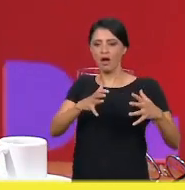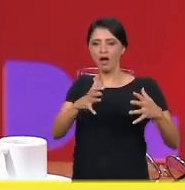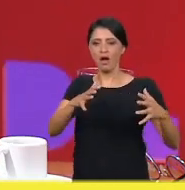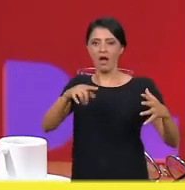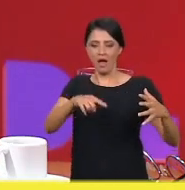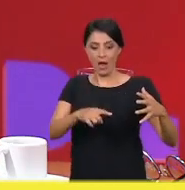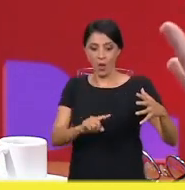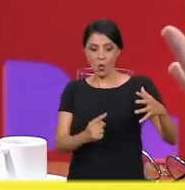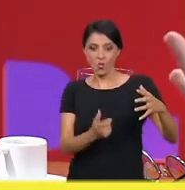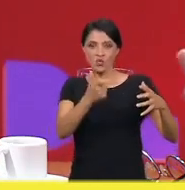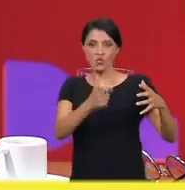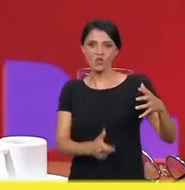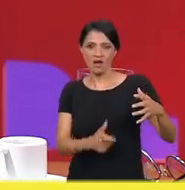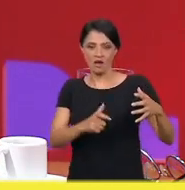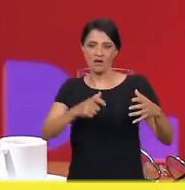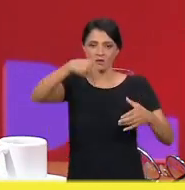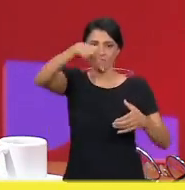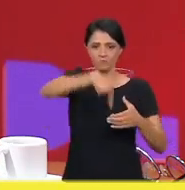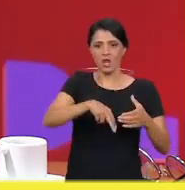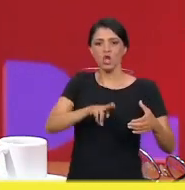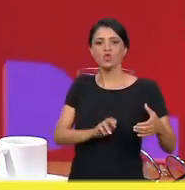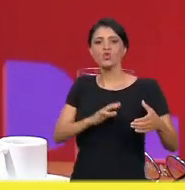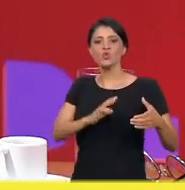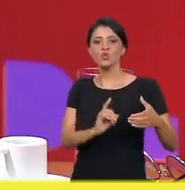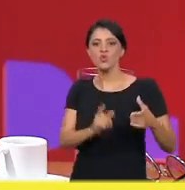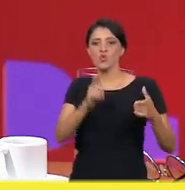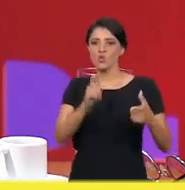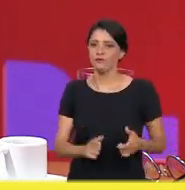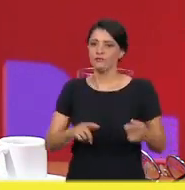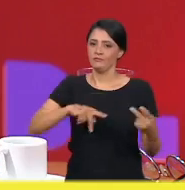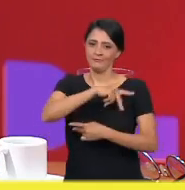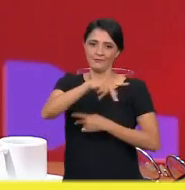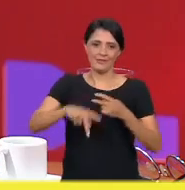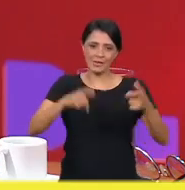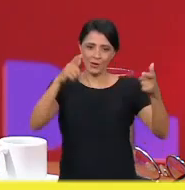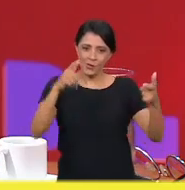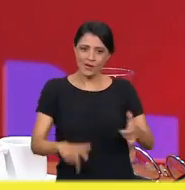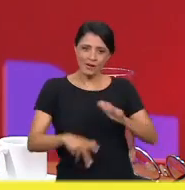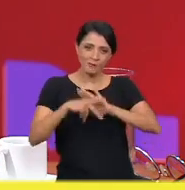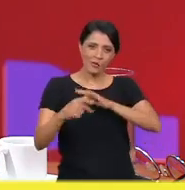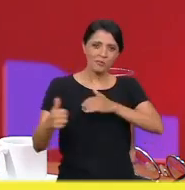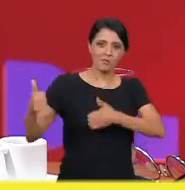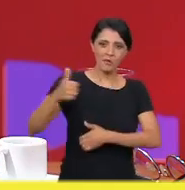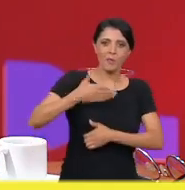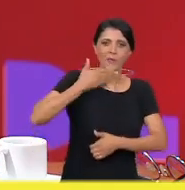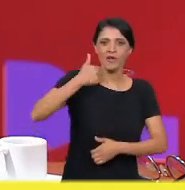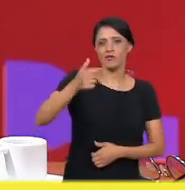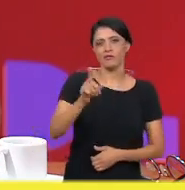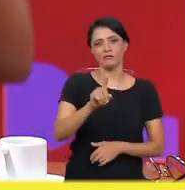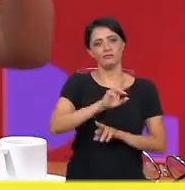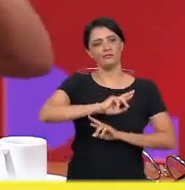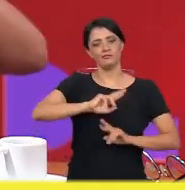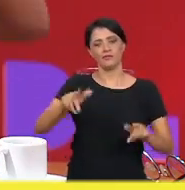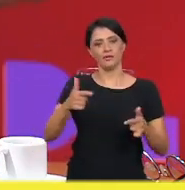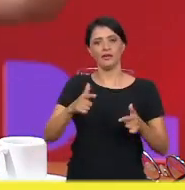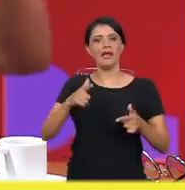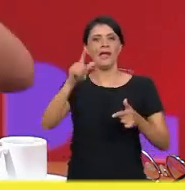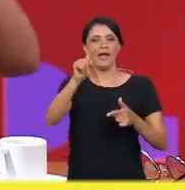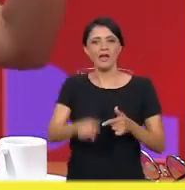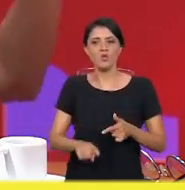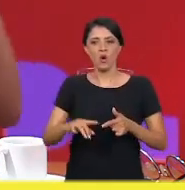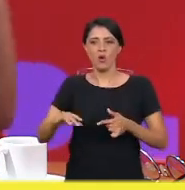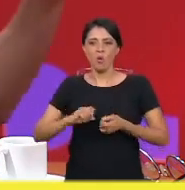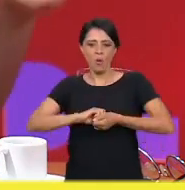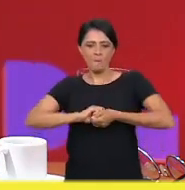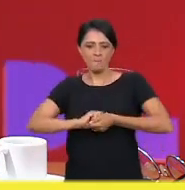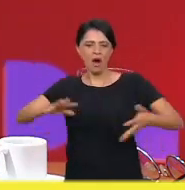ponto De um privilegiado. núcleo. Tá. E o universo não tem um local privilegiado. Então, é como se tudo explodisse ao mesmo tempo